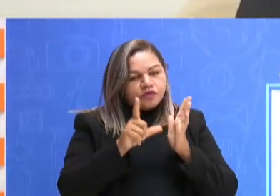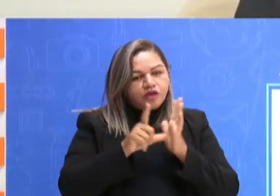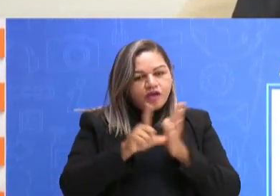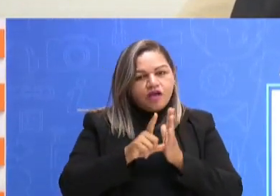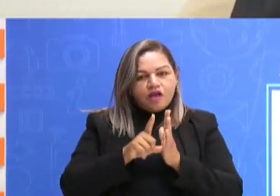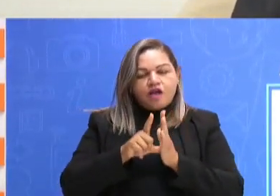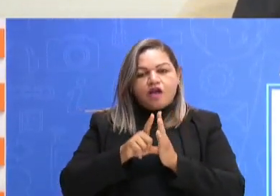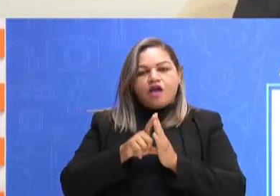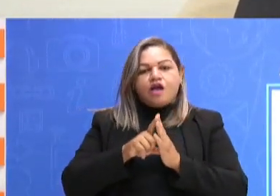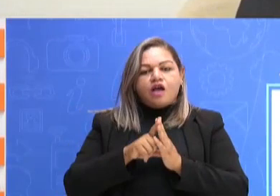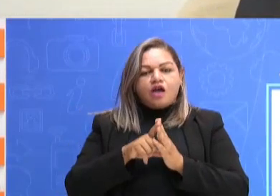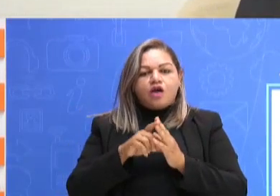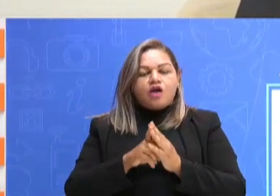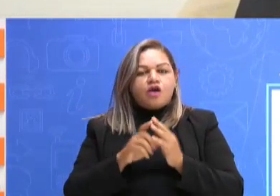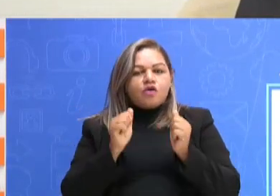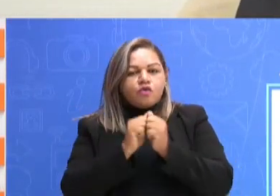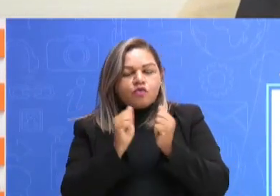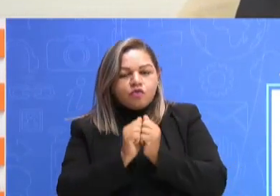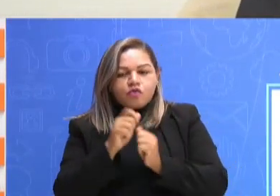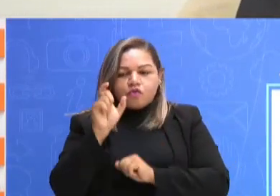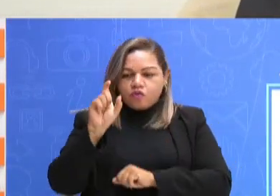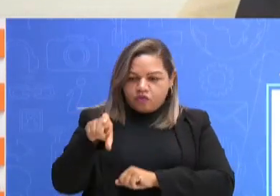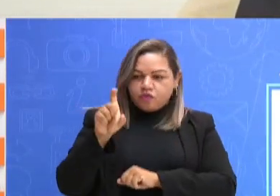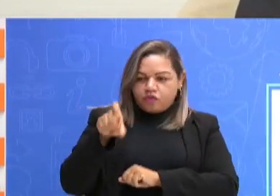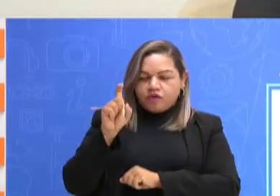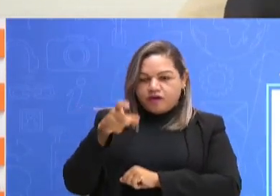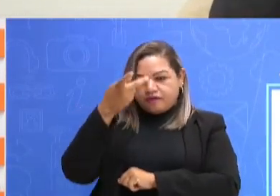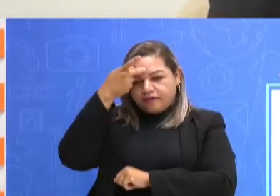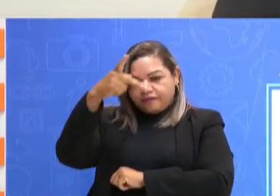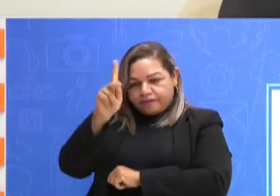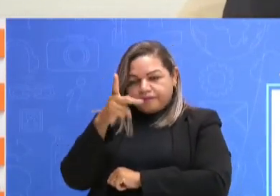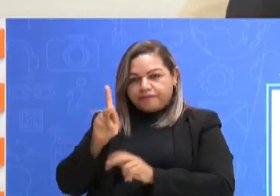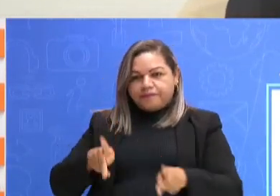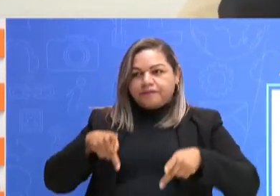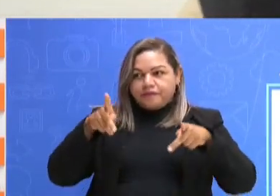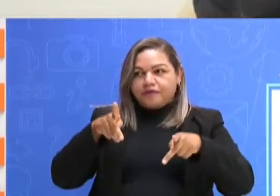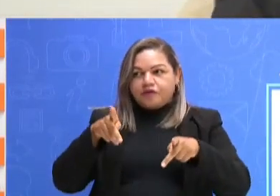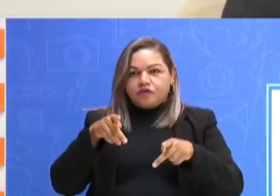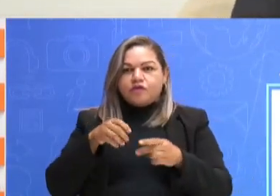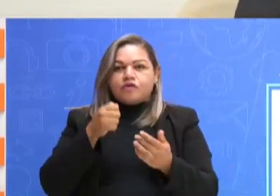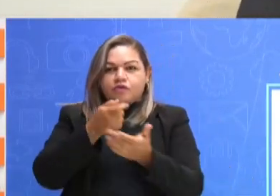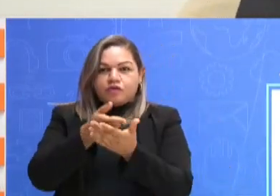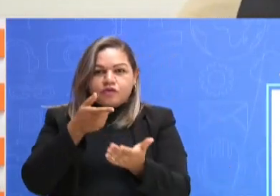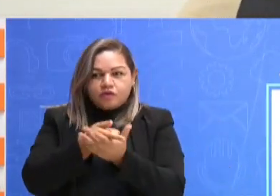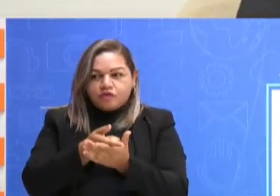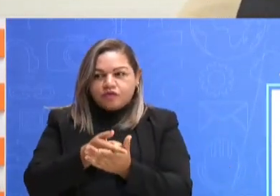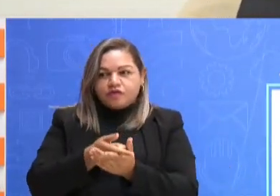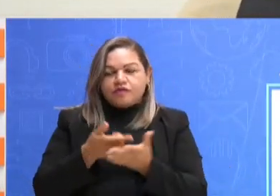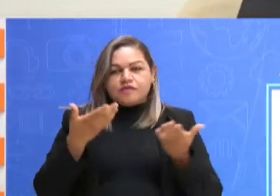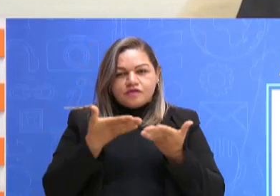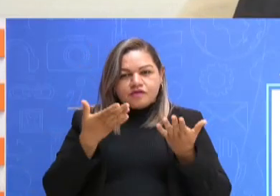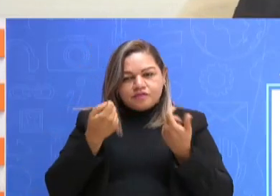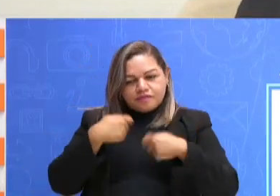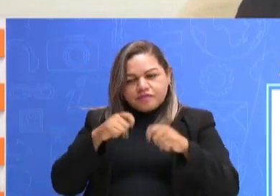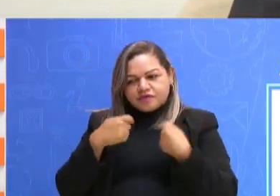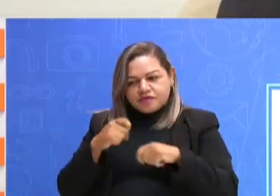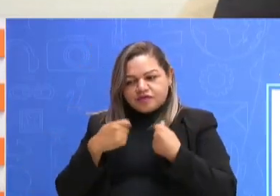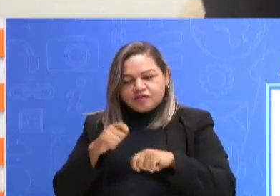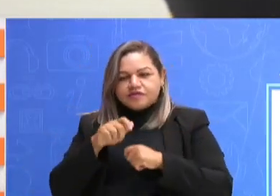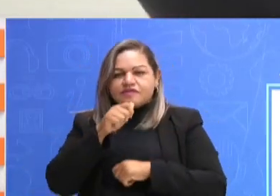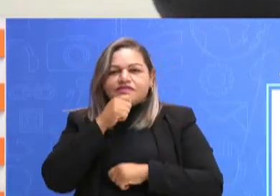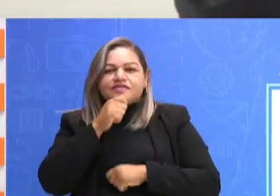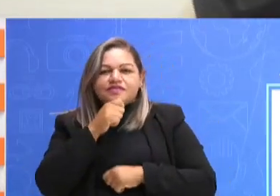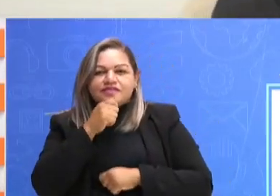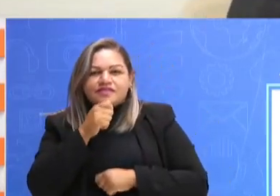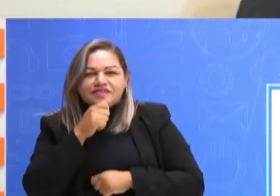merenda escolar, o cartão para o povo comprar no comércio e nesse momento de pandemia está todo mundo precisando mesmo. E ainda tem